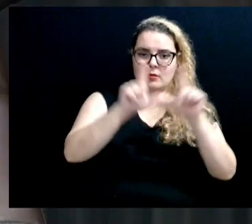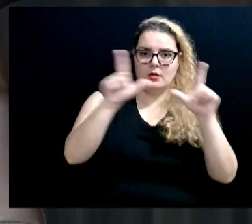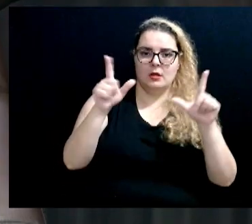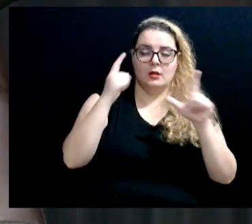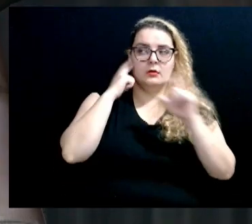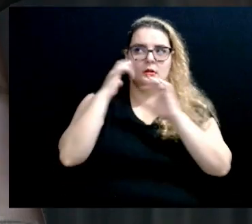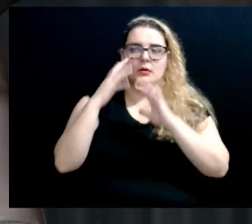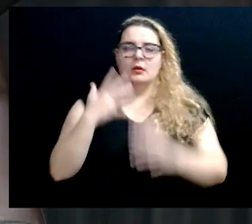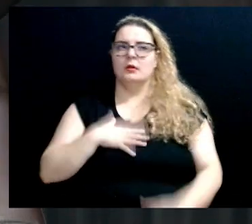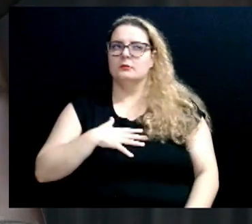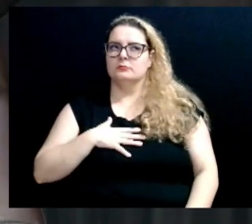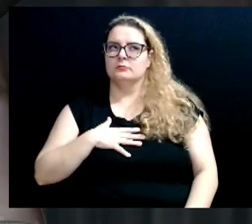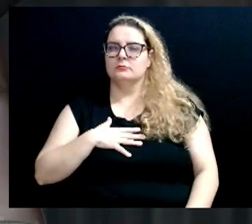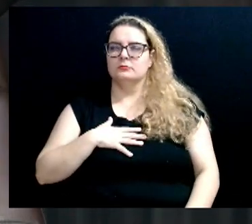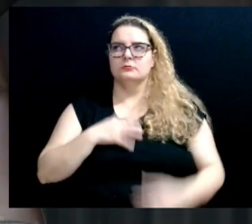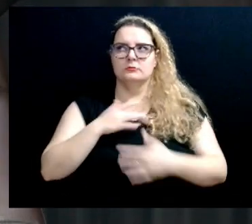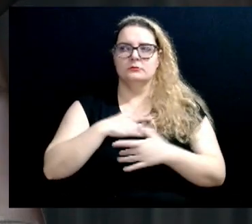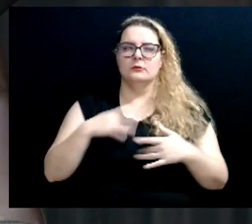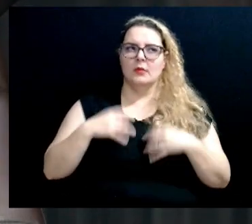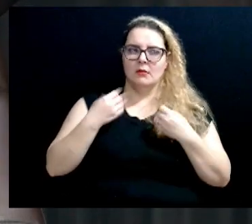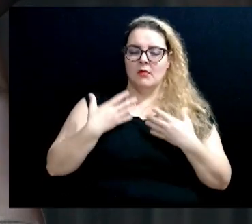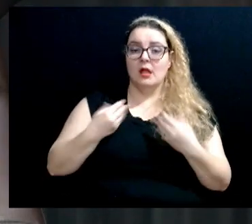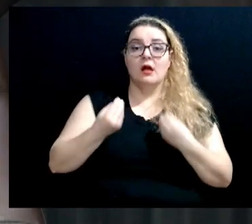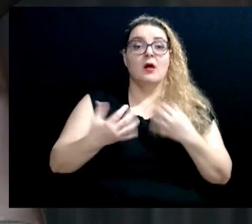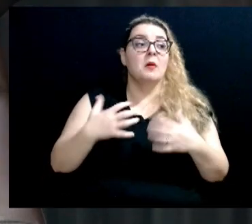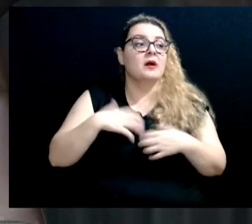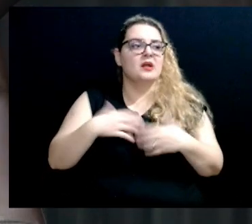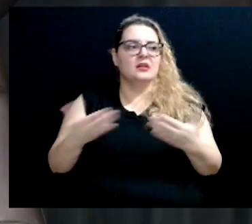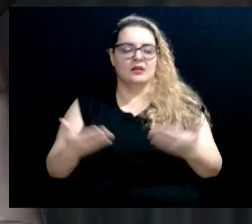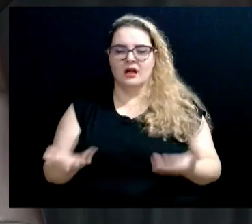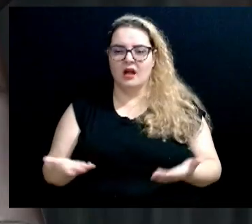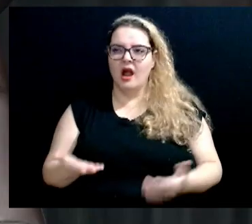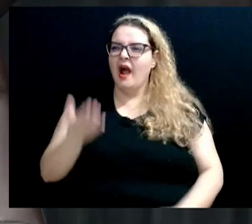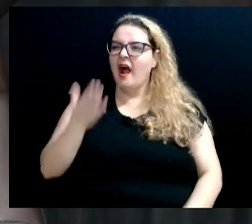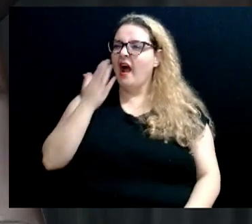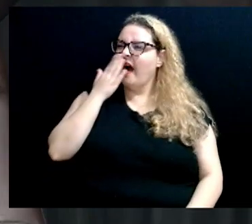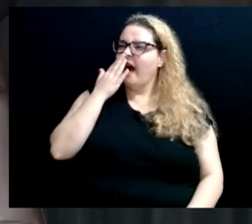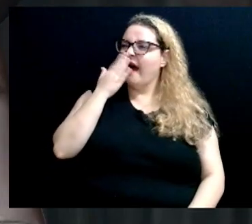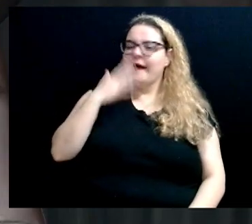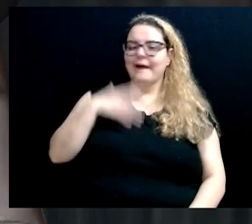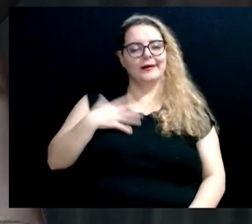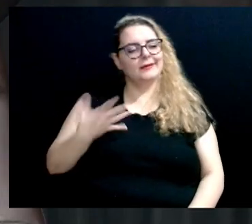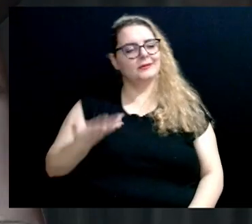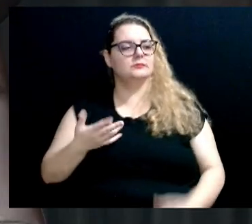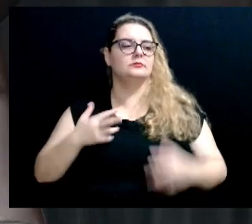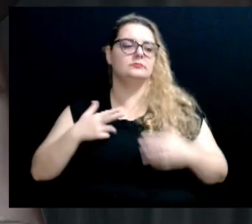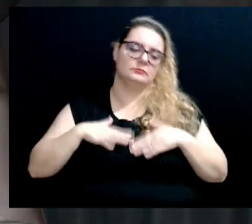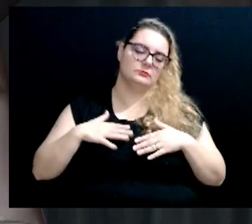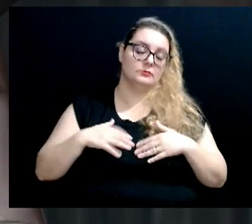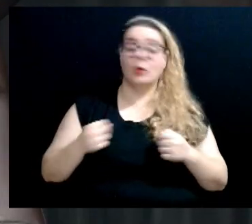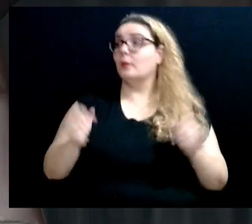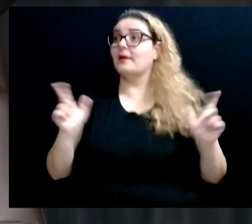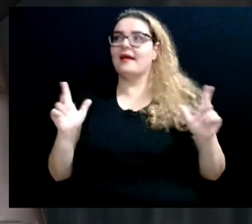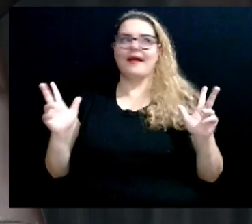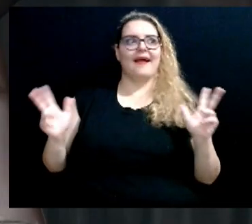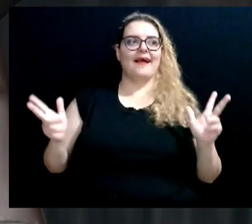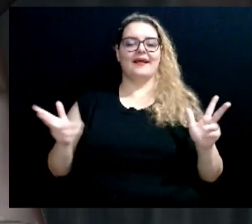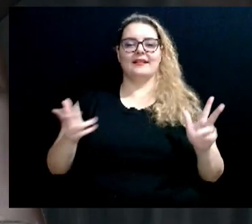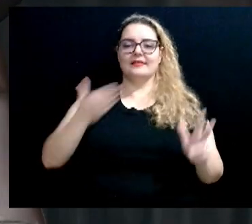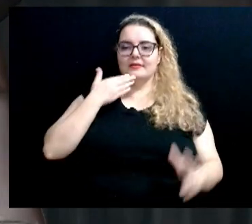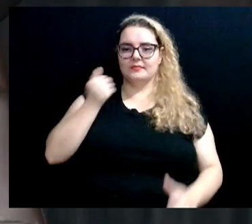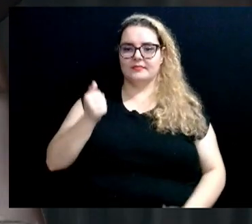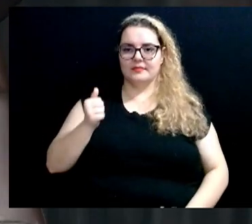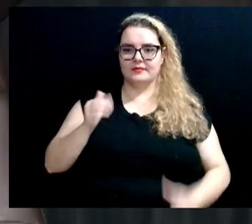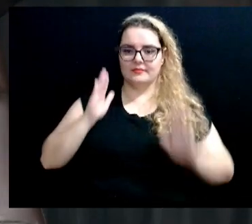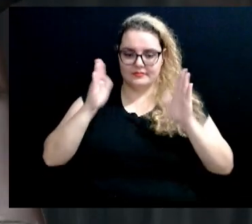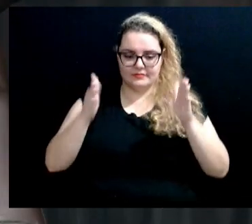bem? Estou descansada? Como eu estou me sentindo hoje? Né? Essa é a principal e a maior métrica que a gente pode ter. É a sensação de